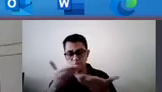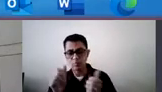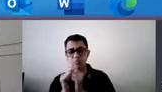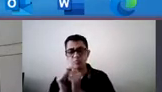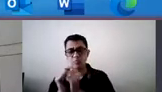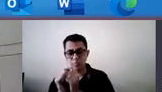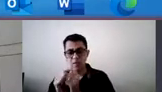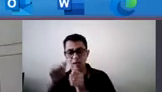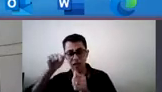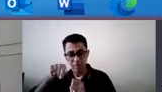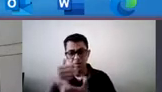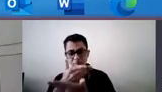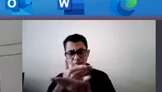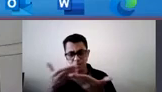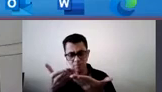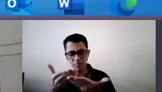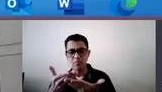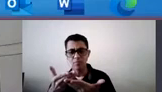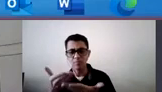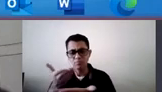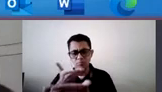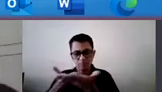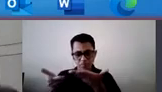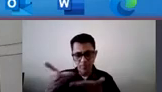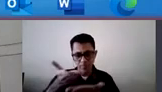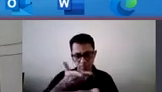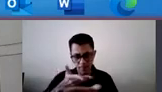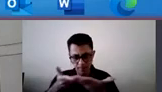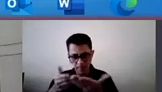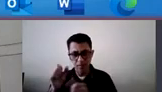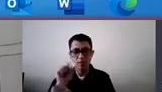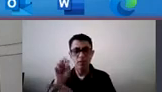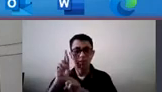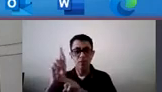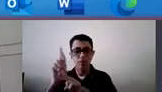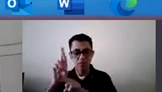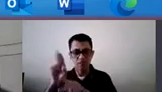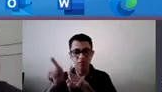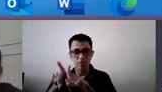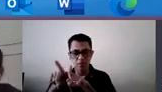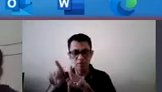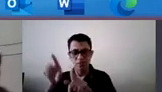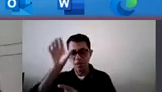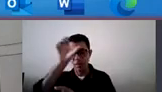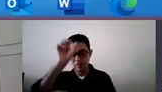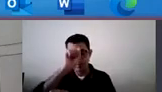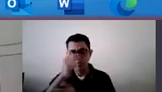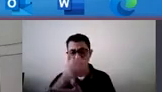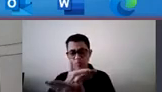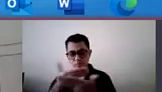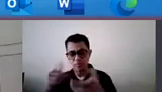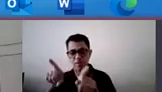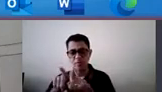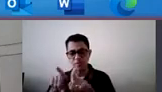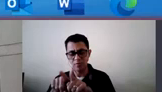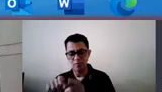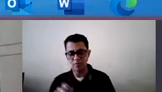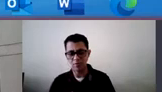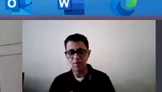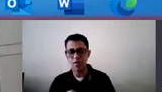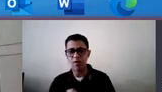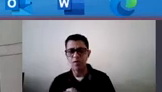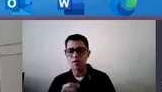aqui no Instituto aprendemos muito com vocês e esperamos que vocês também tenham aprendido bastante conosco. Nós